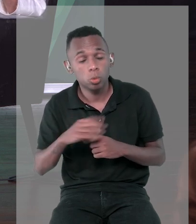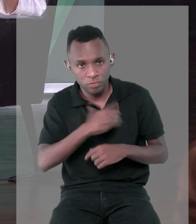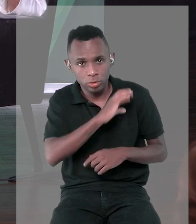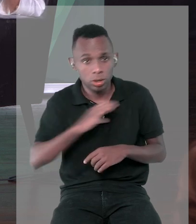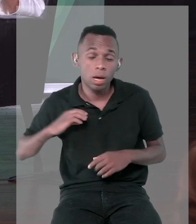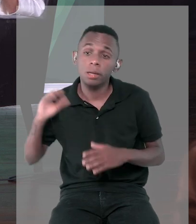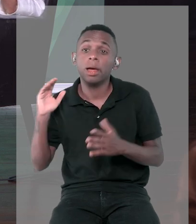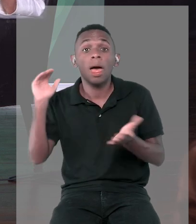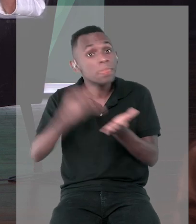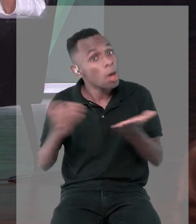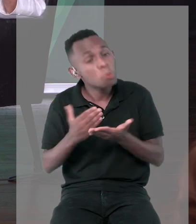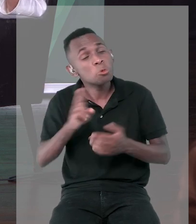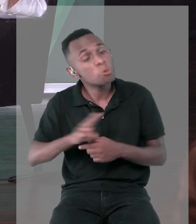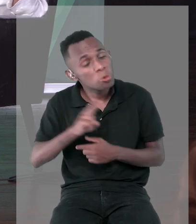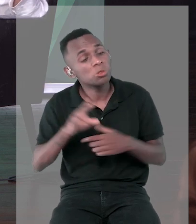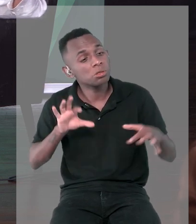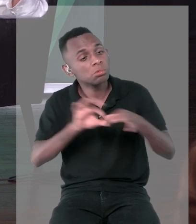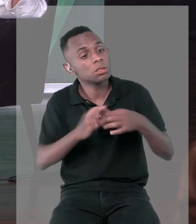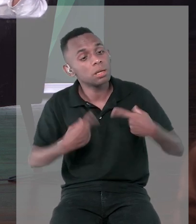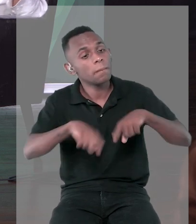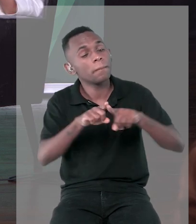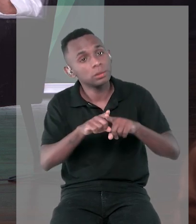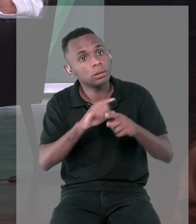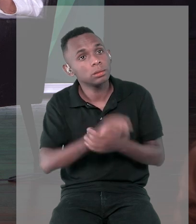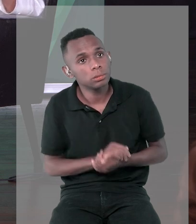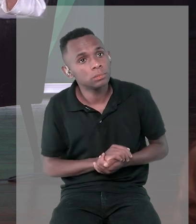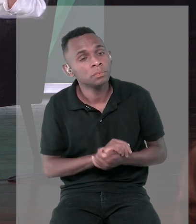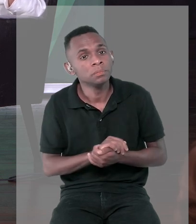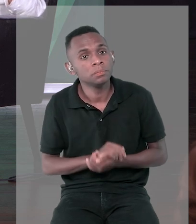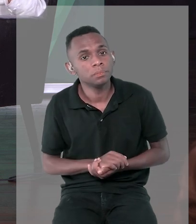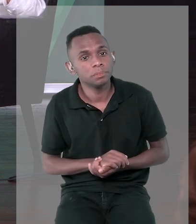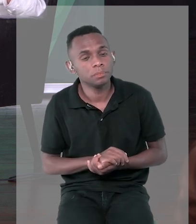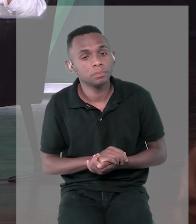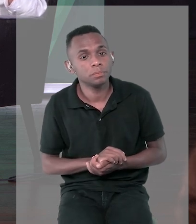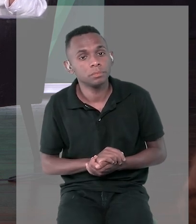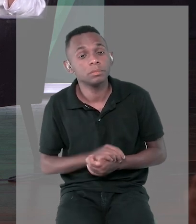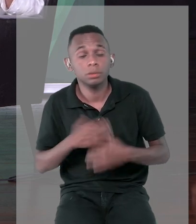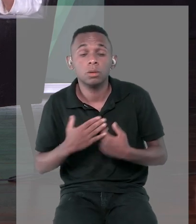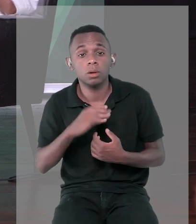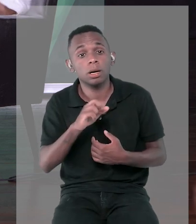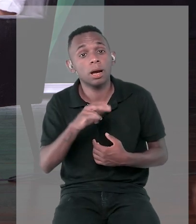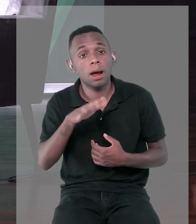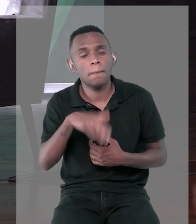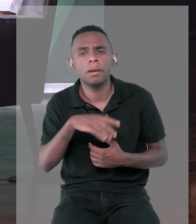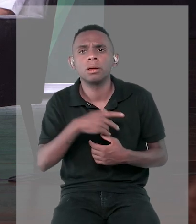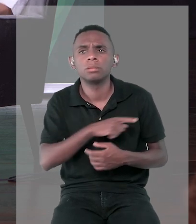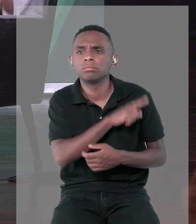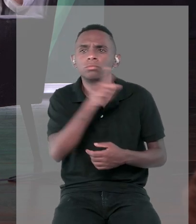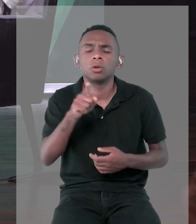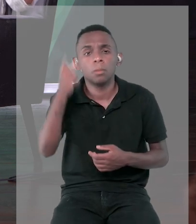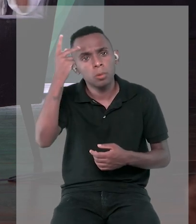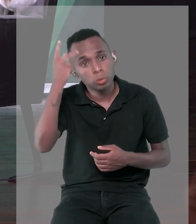hoje usa, né? Ele, enfim, ficou com ela até hoje. E a Carmen Barcelos foi para São Paulo,